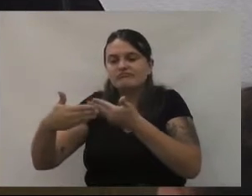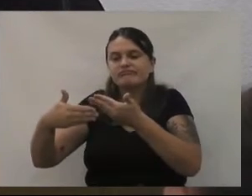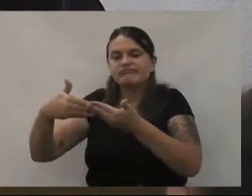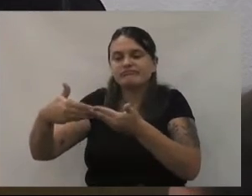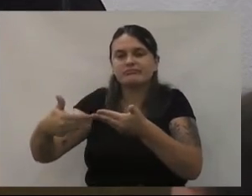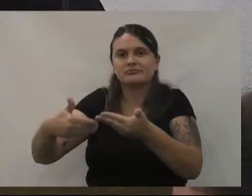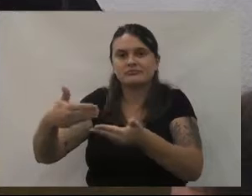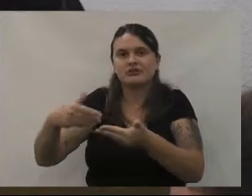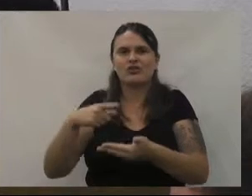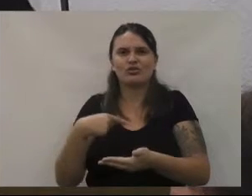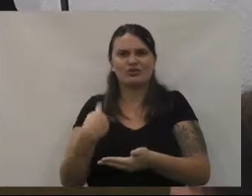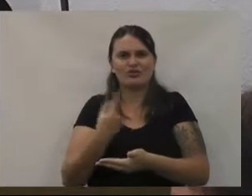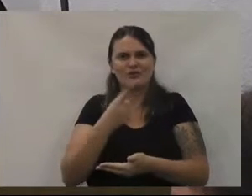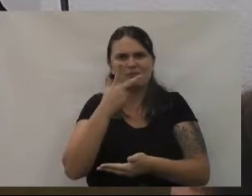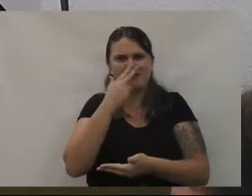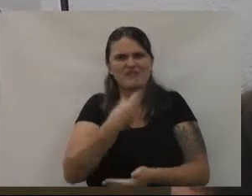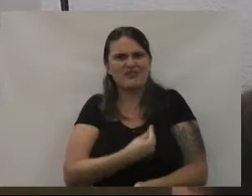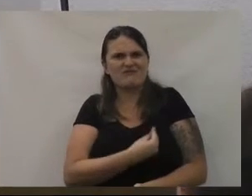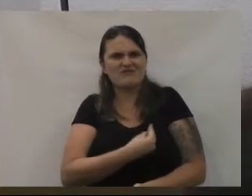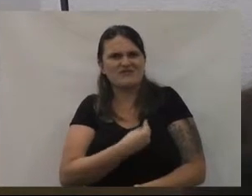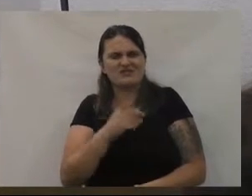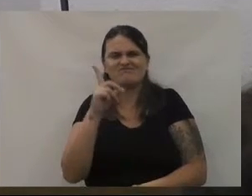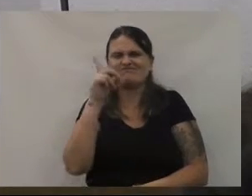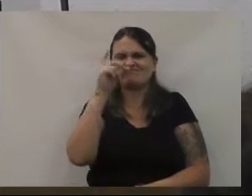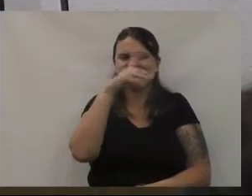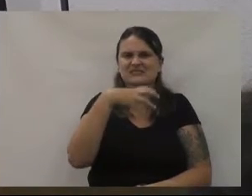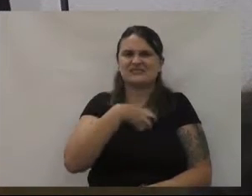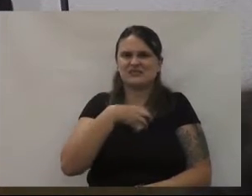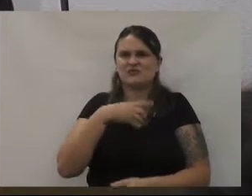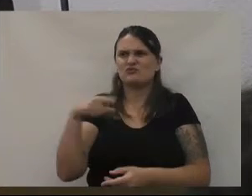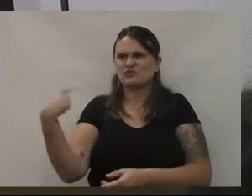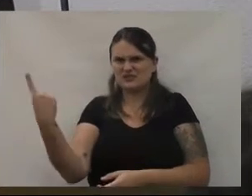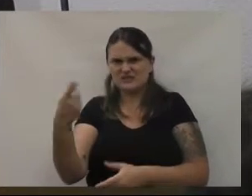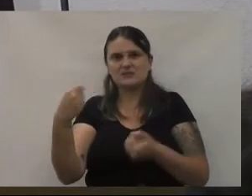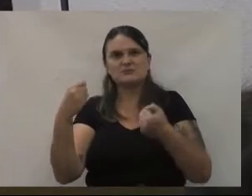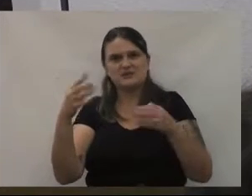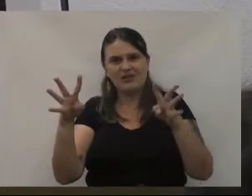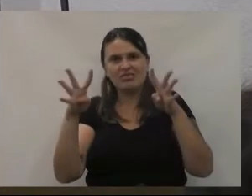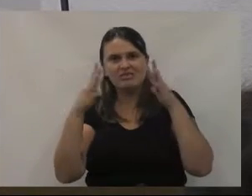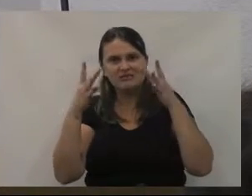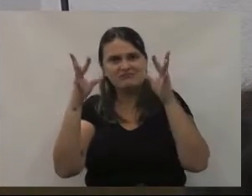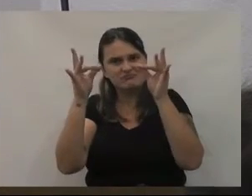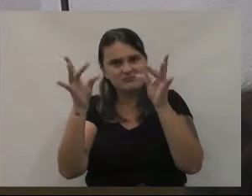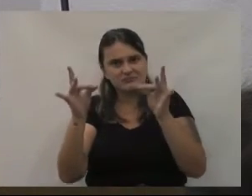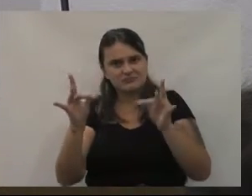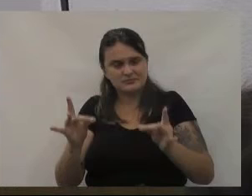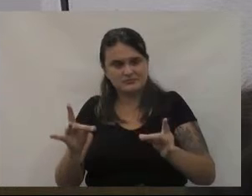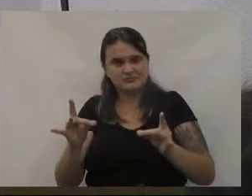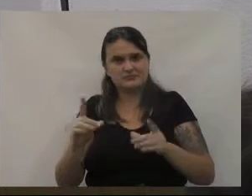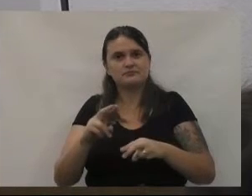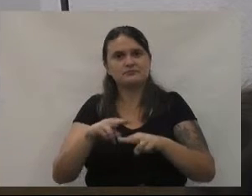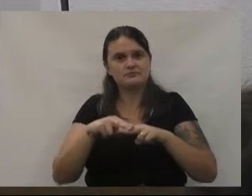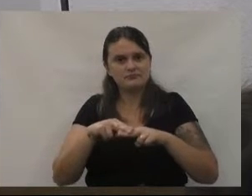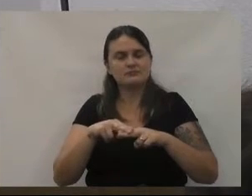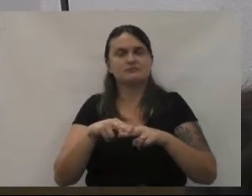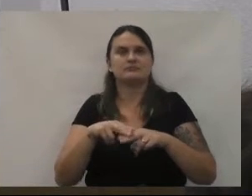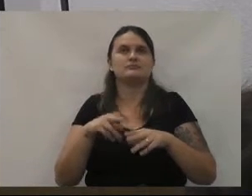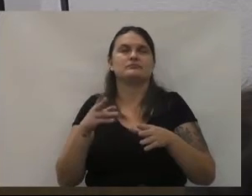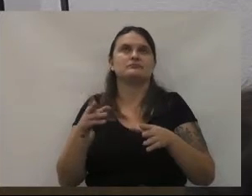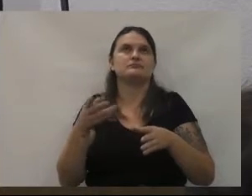Nós iremos viver um outro drama, atente para o detalhe. Nessa questão que